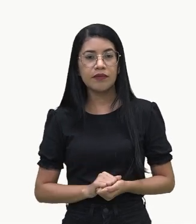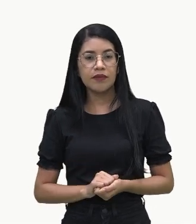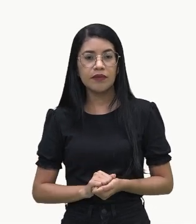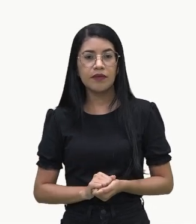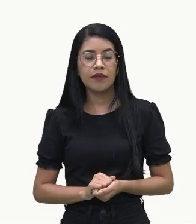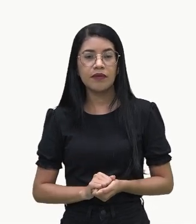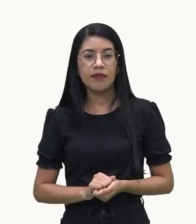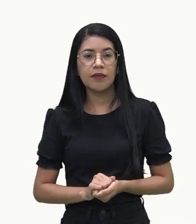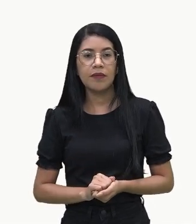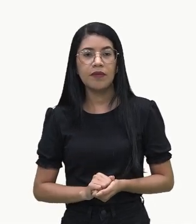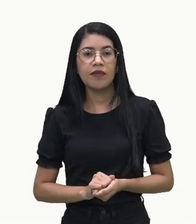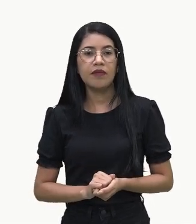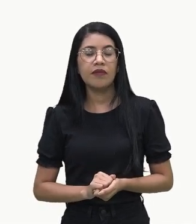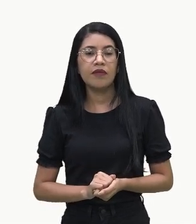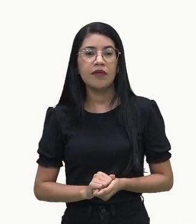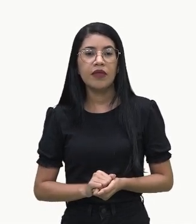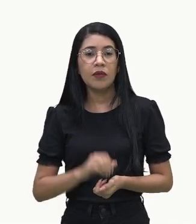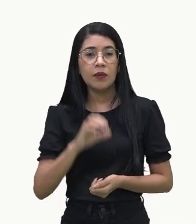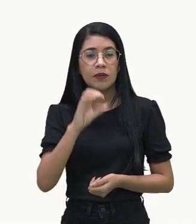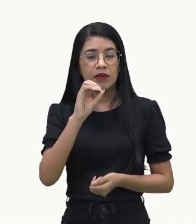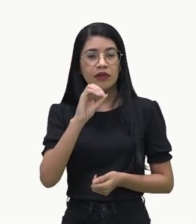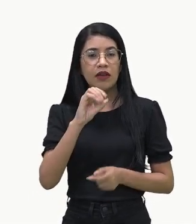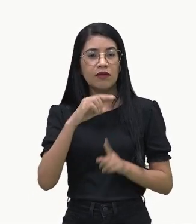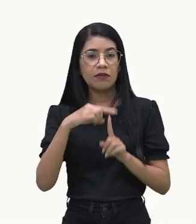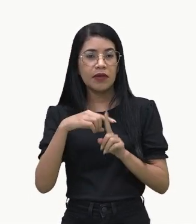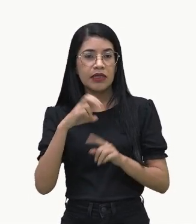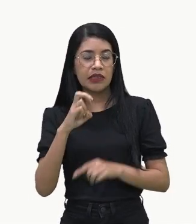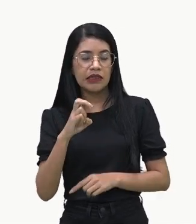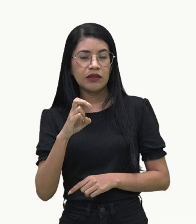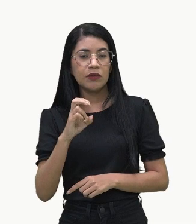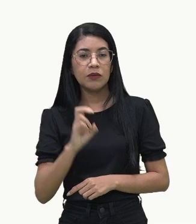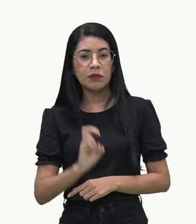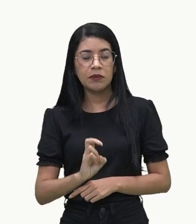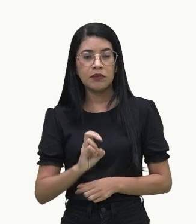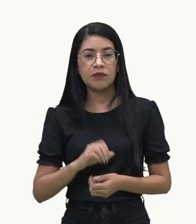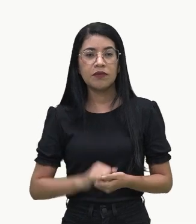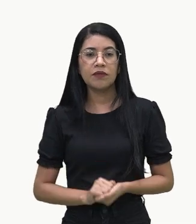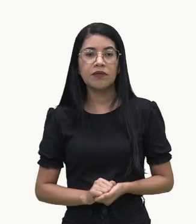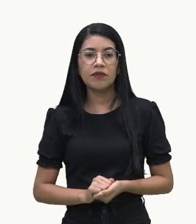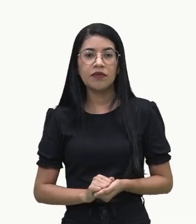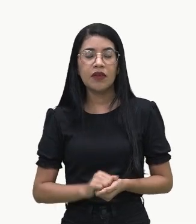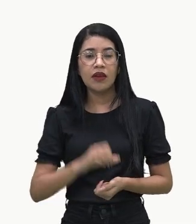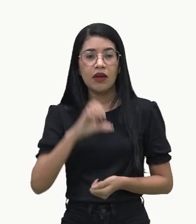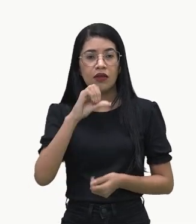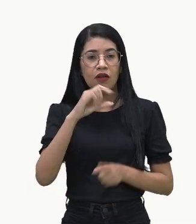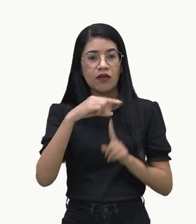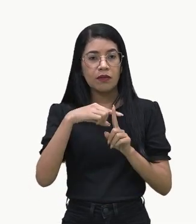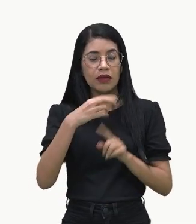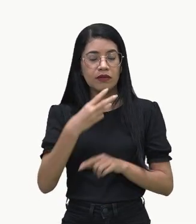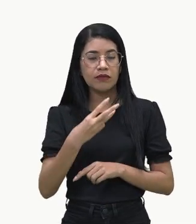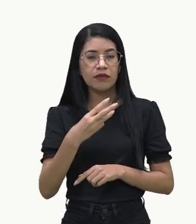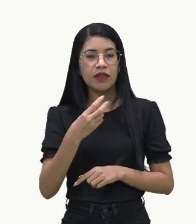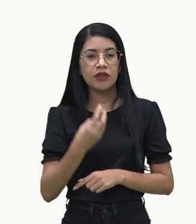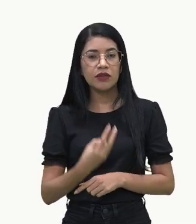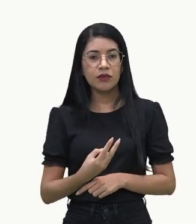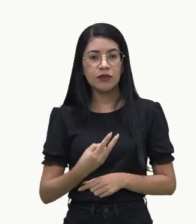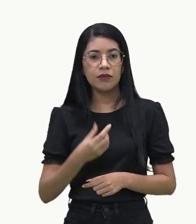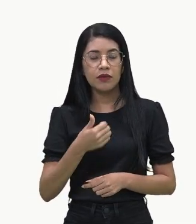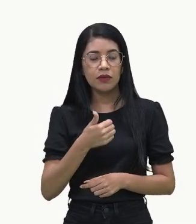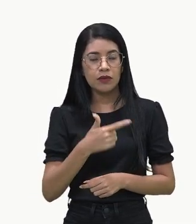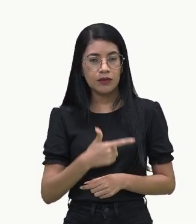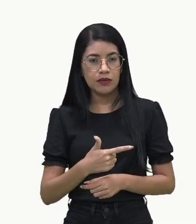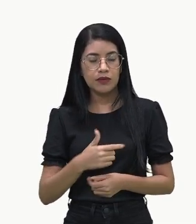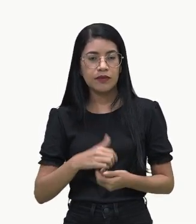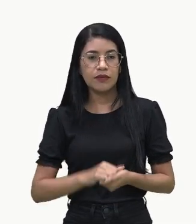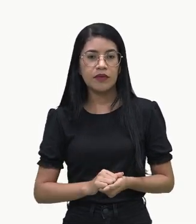no resultado. 0 mais 5, 5. 9 mais 3, 12. O